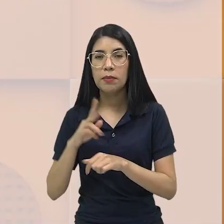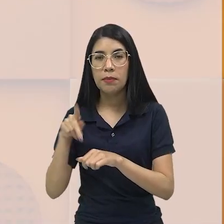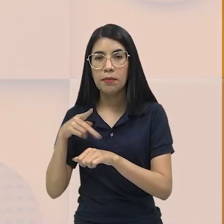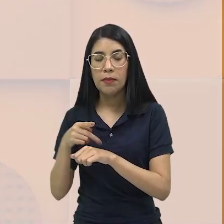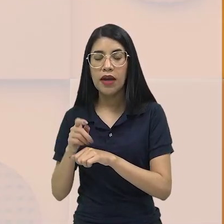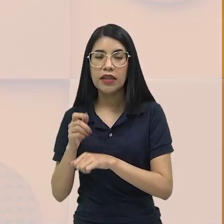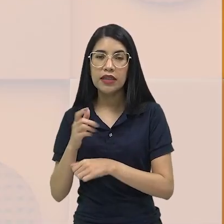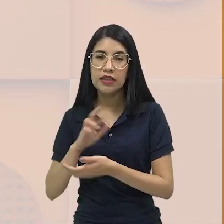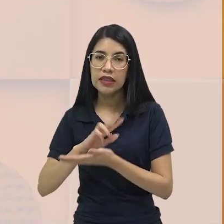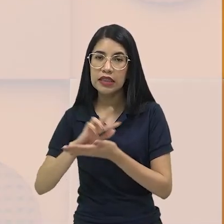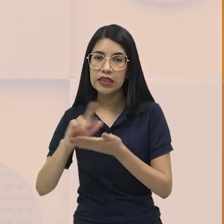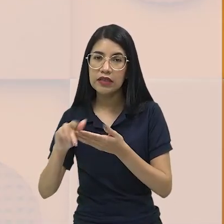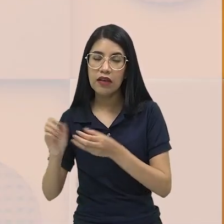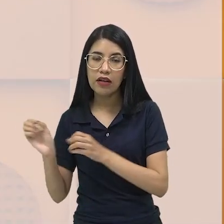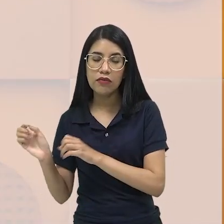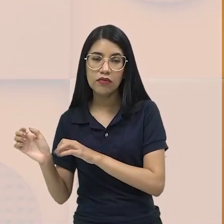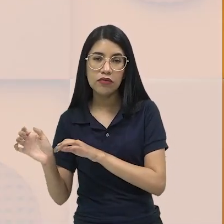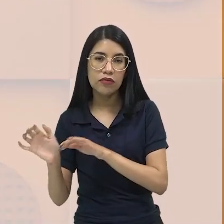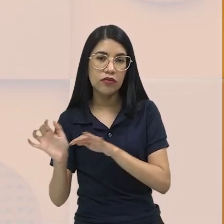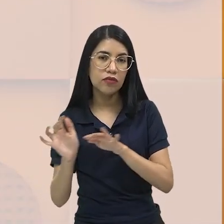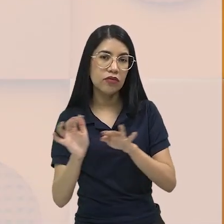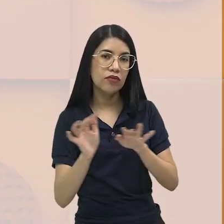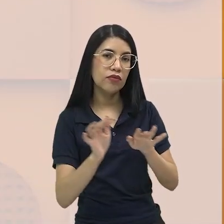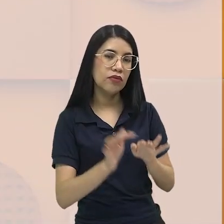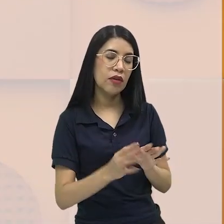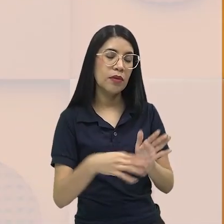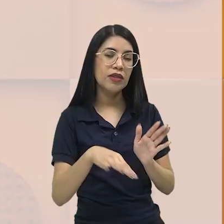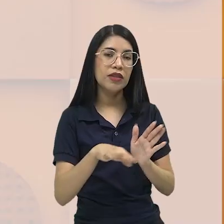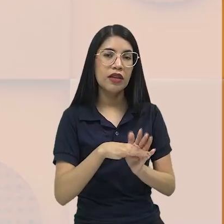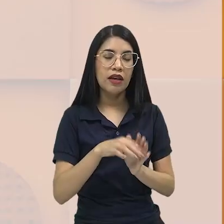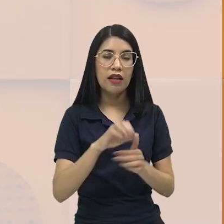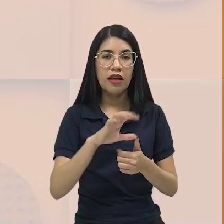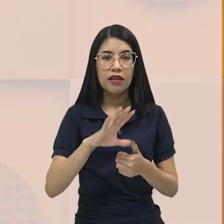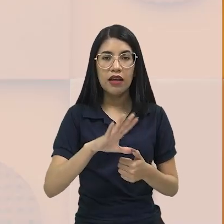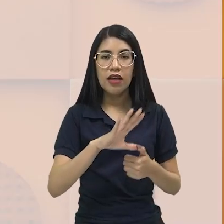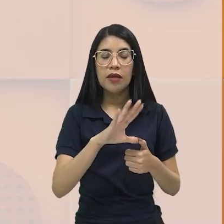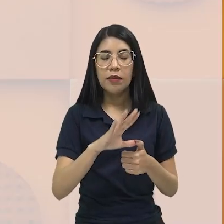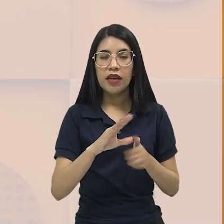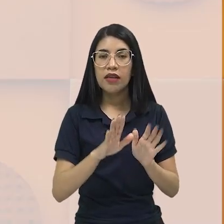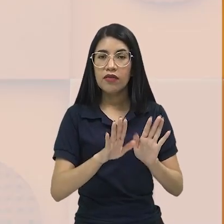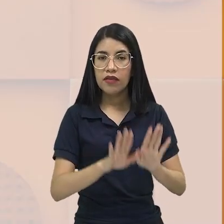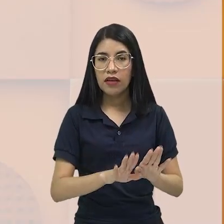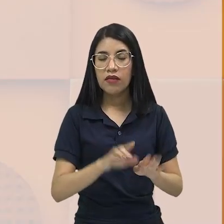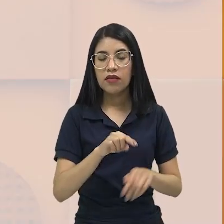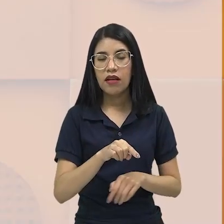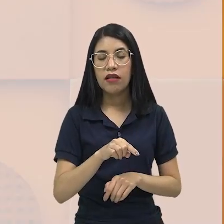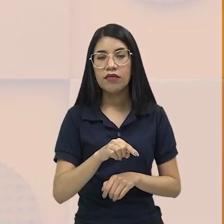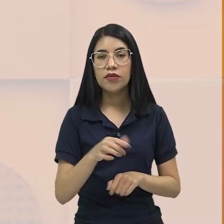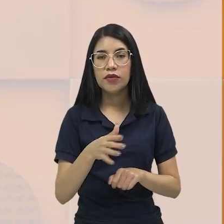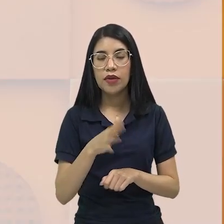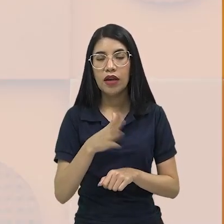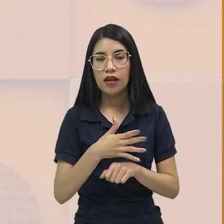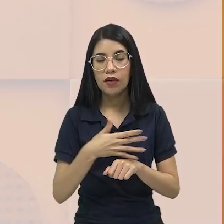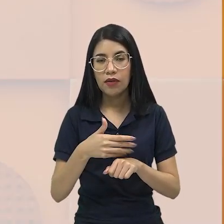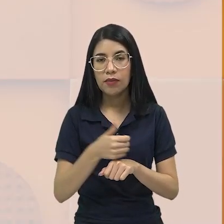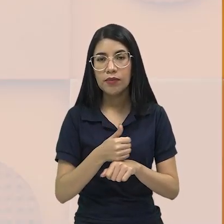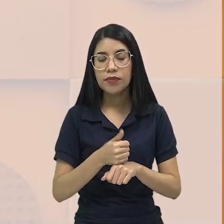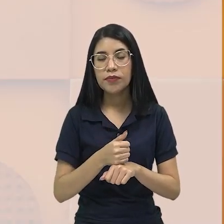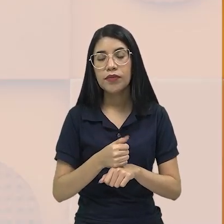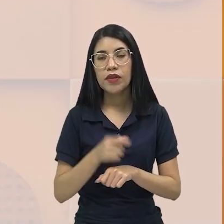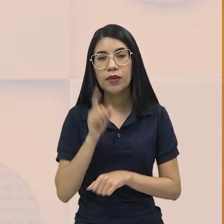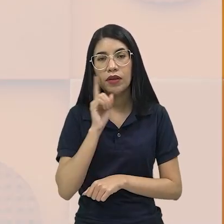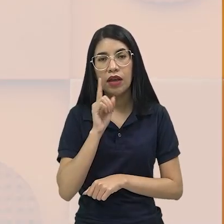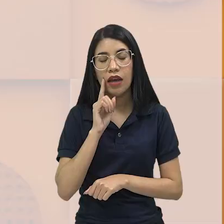Grã-Bretanha, atravessaram o oceano e se basicamente fixaram ali nas 13 colônias, e a partir da